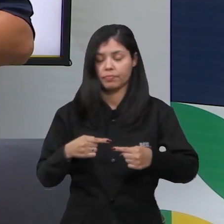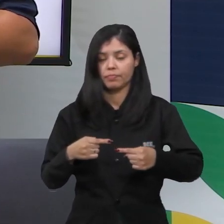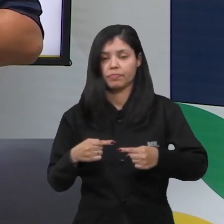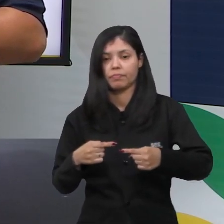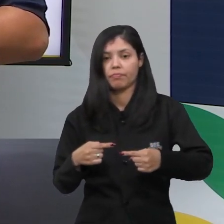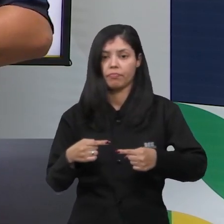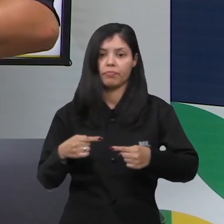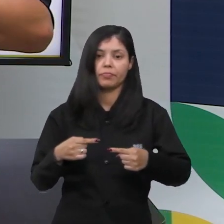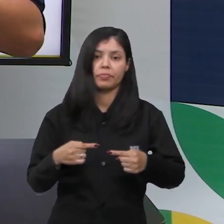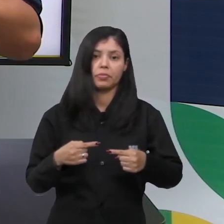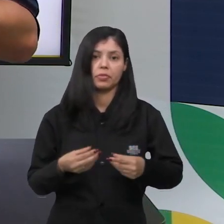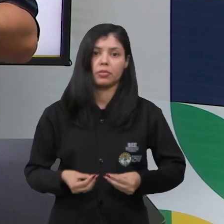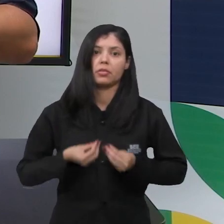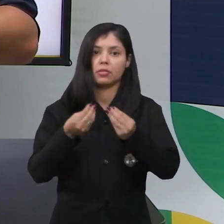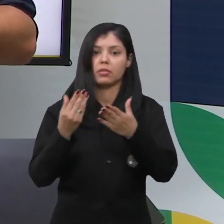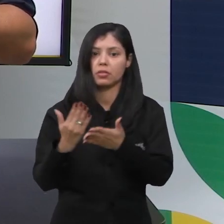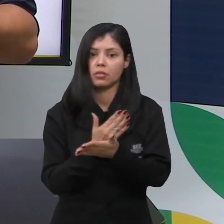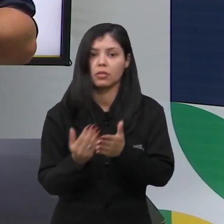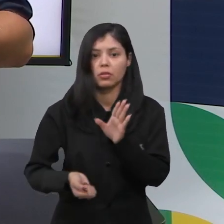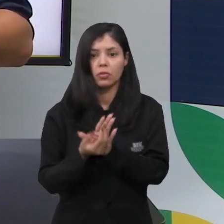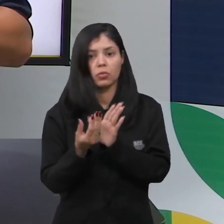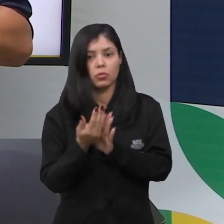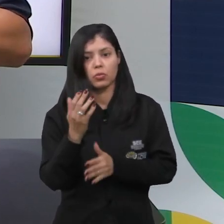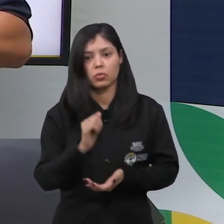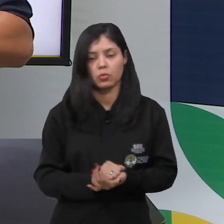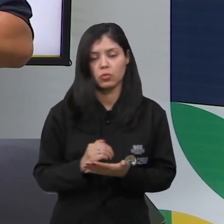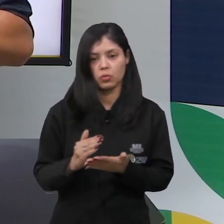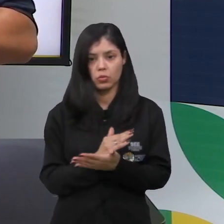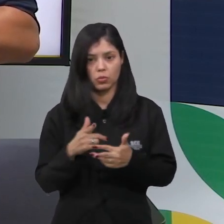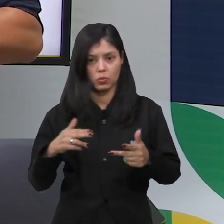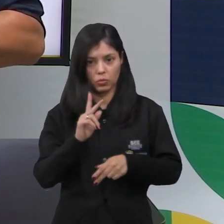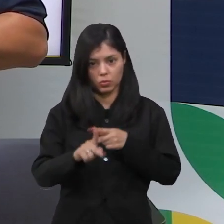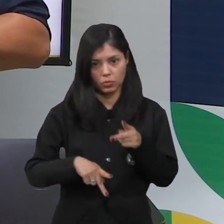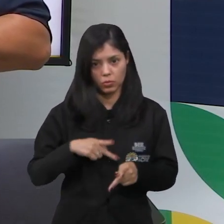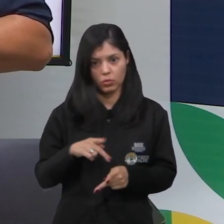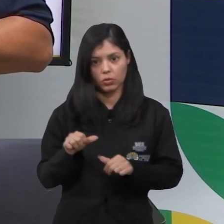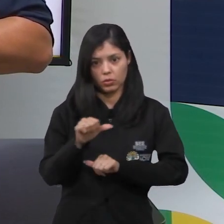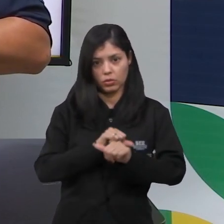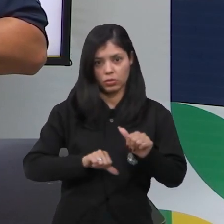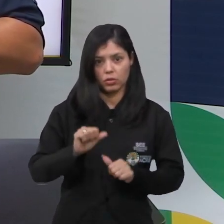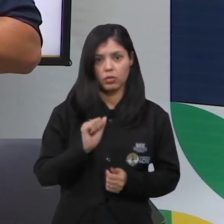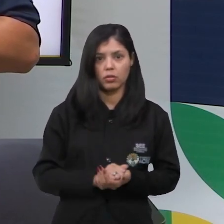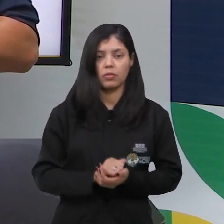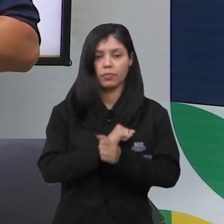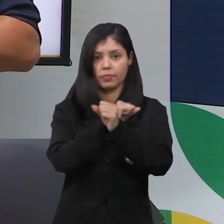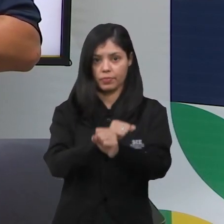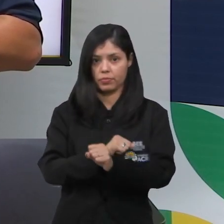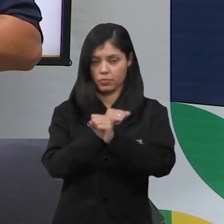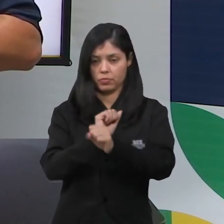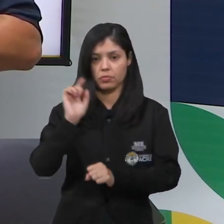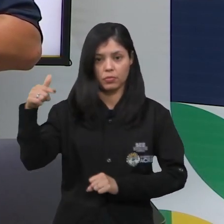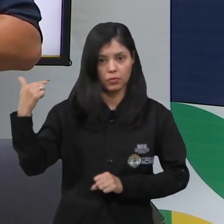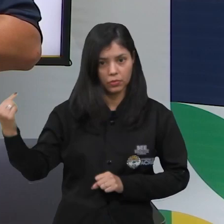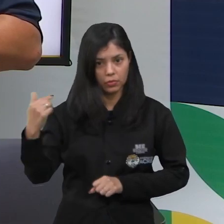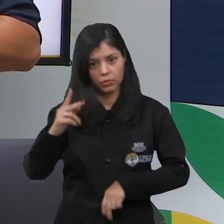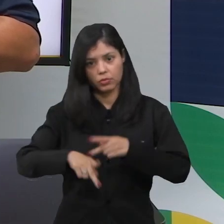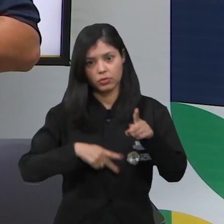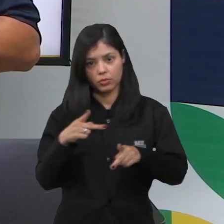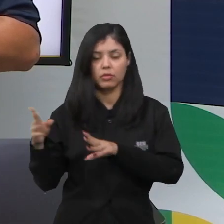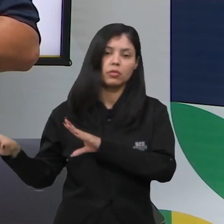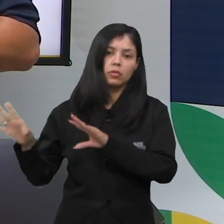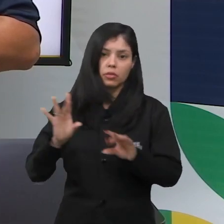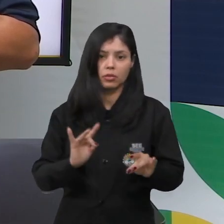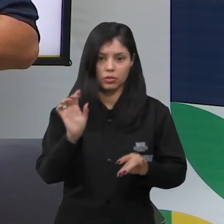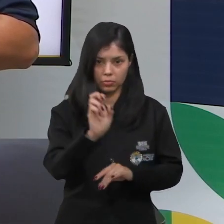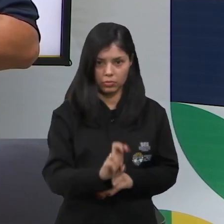Então você oferecia alguns produtos, alguns itens a um povo, em troca de eles escravizarem o outro povo e trazer para